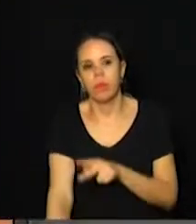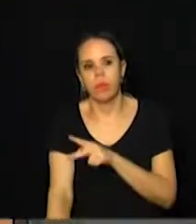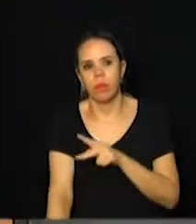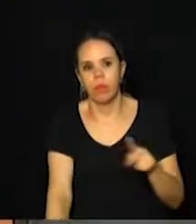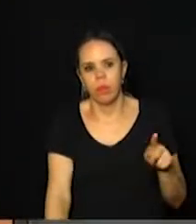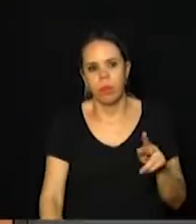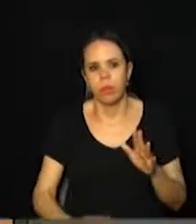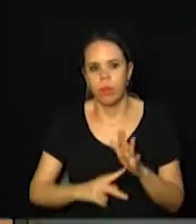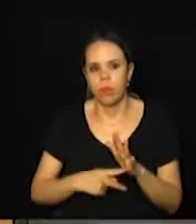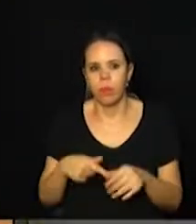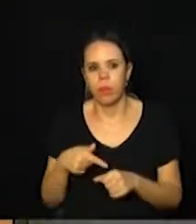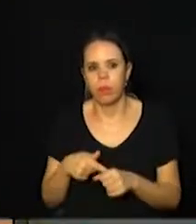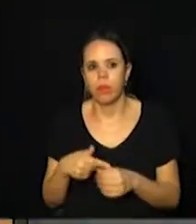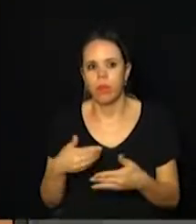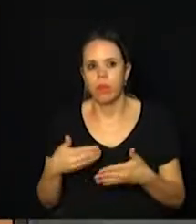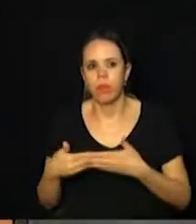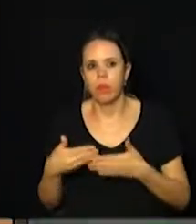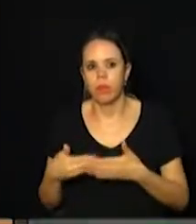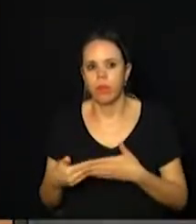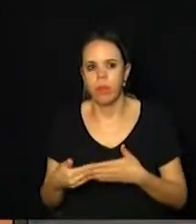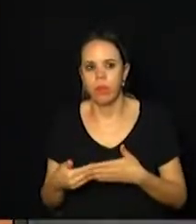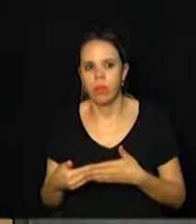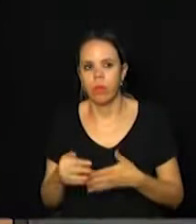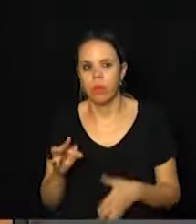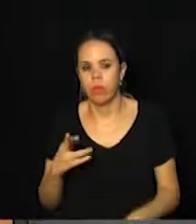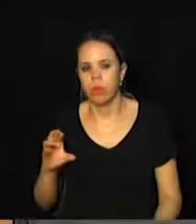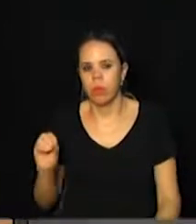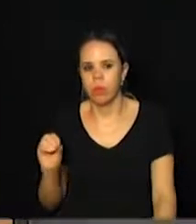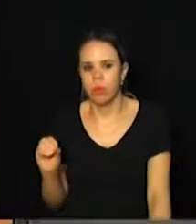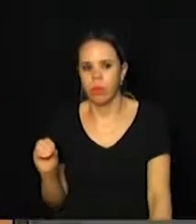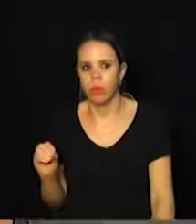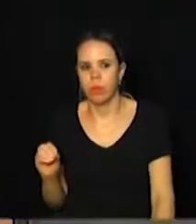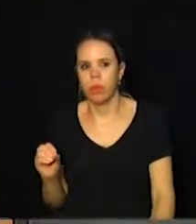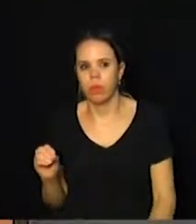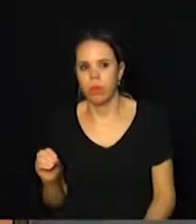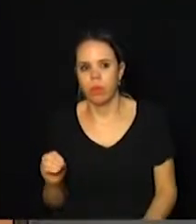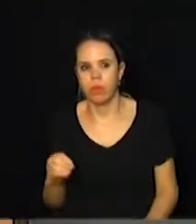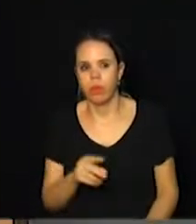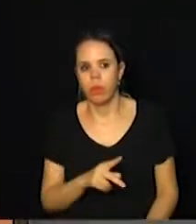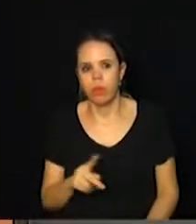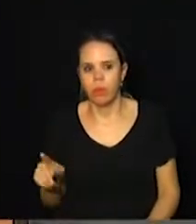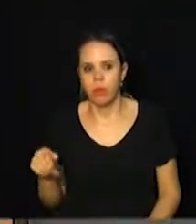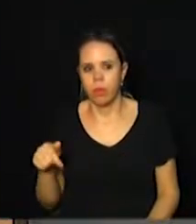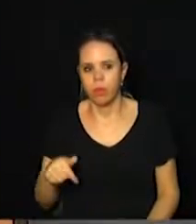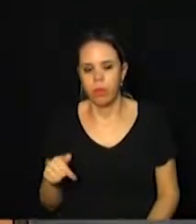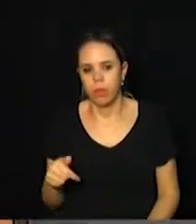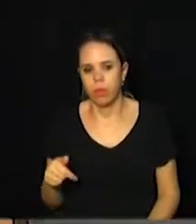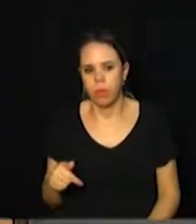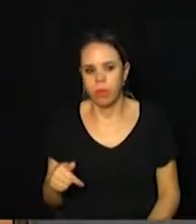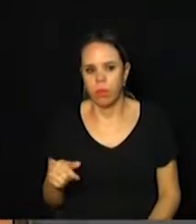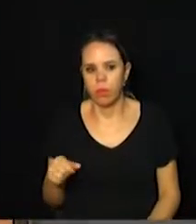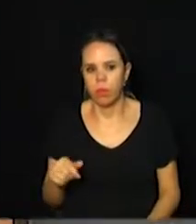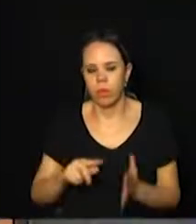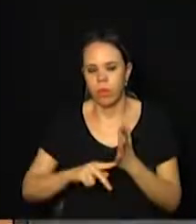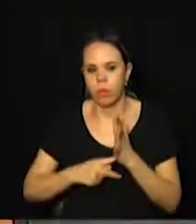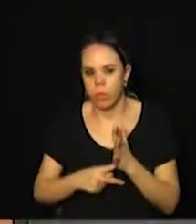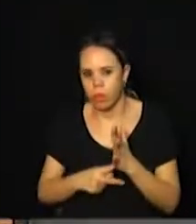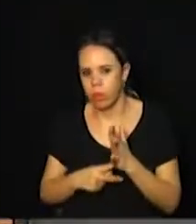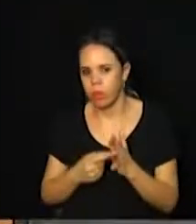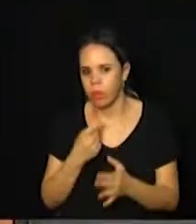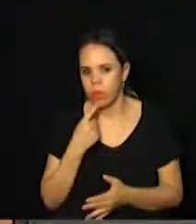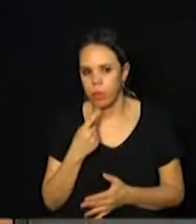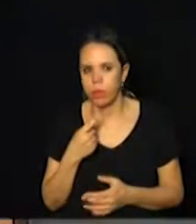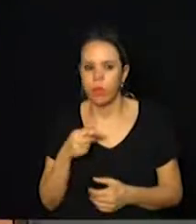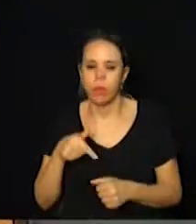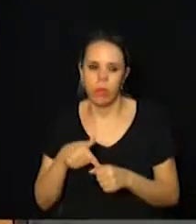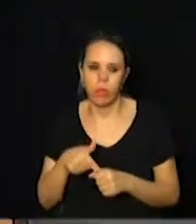presidente do sindicato frentistas de Ribeirão Preto e o Francisco Soares de Souza Presidente aqui do sinpospetro Campinas